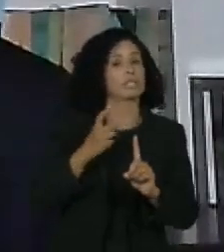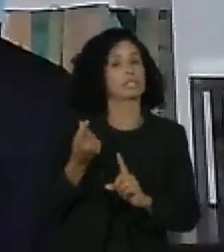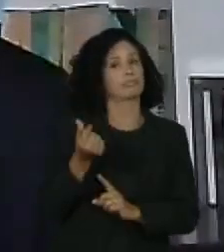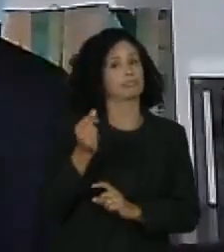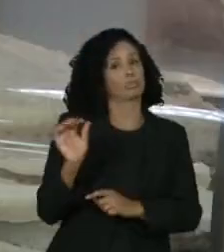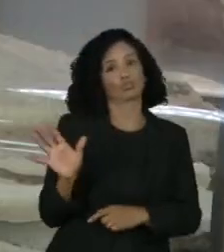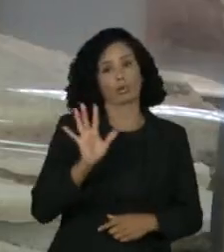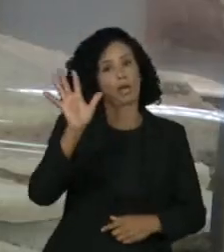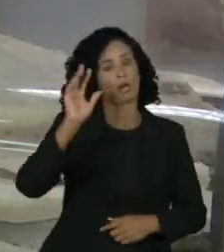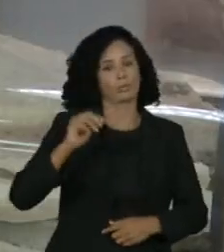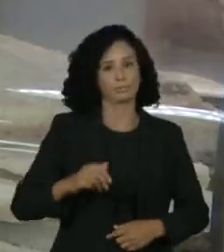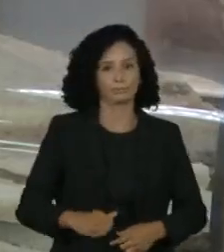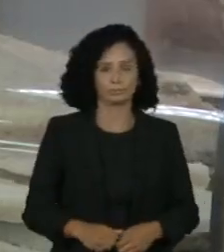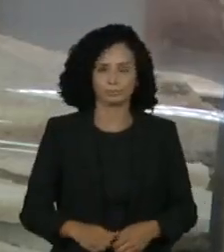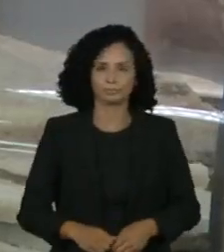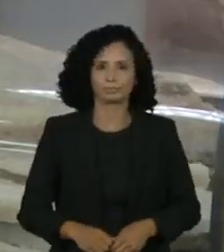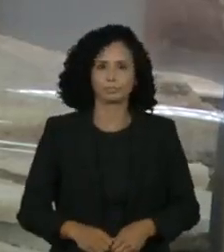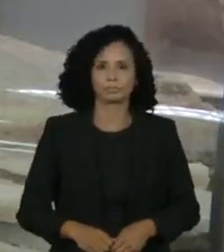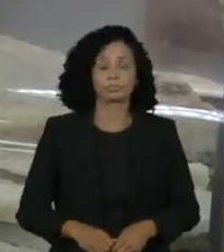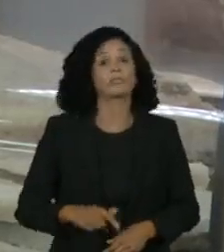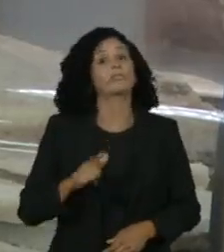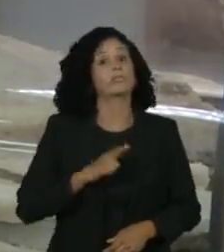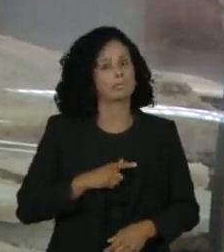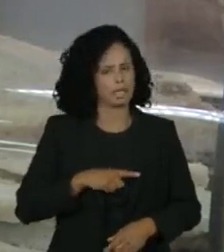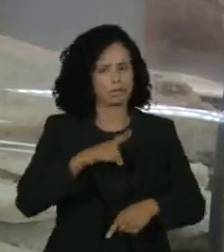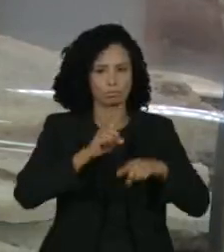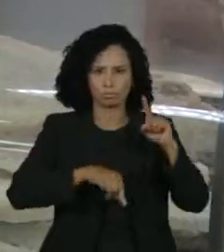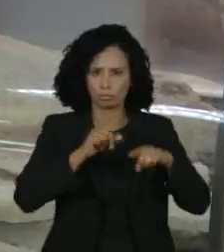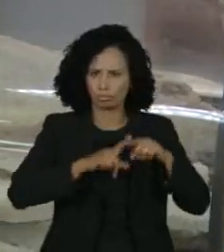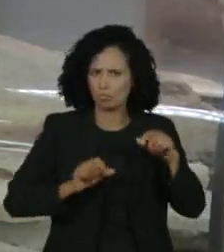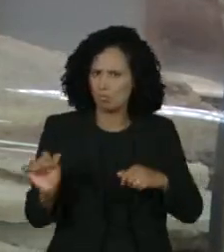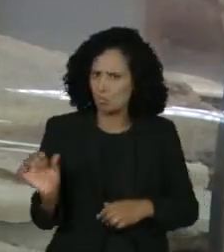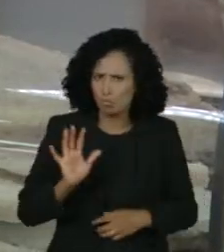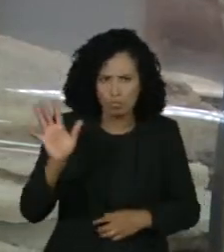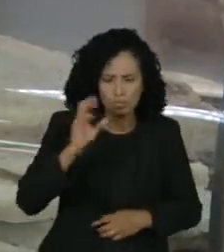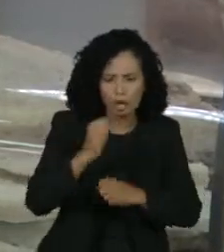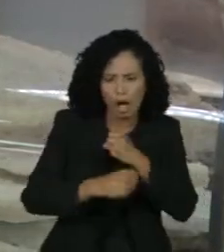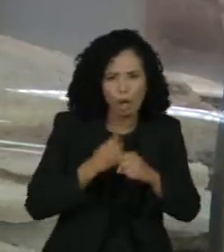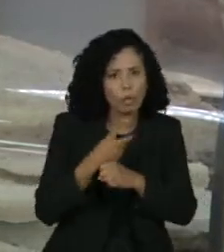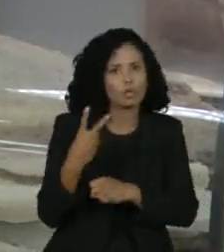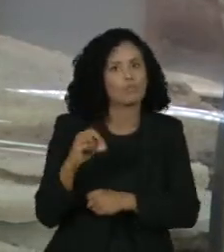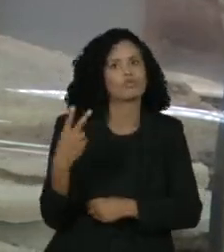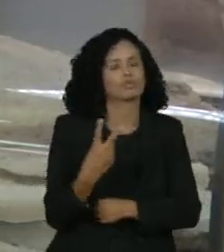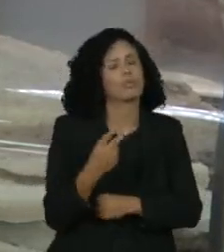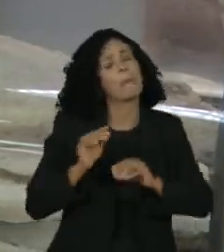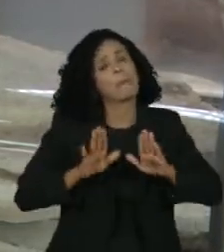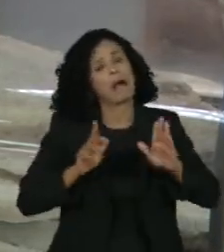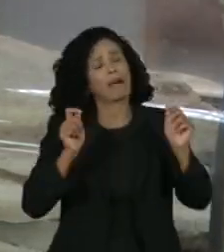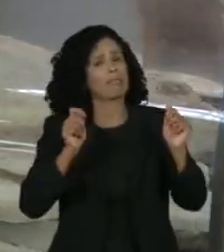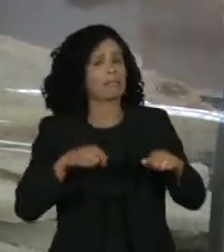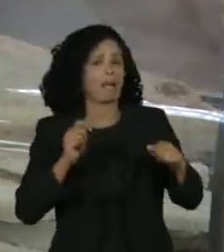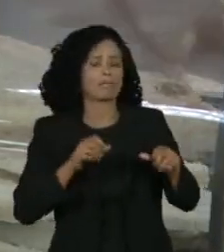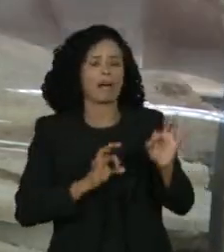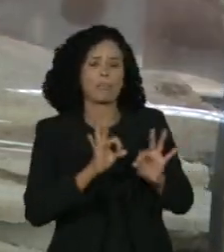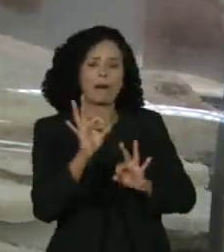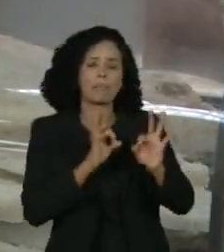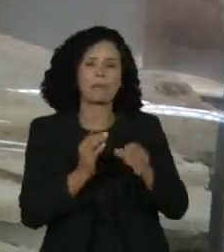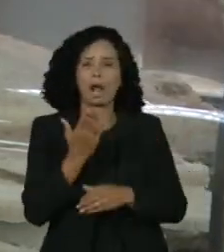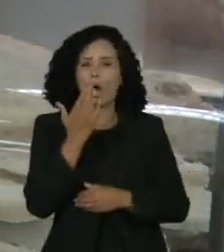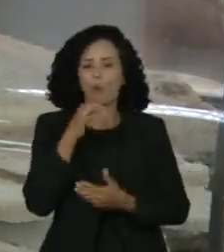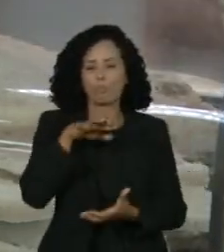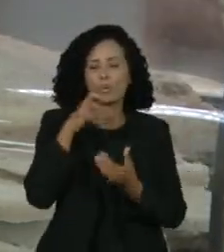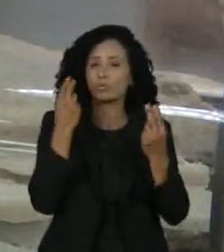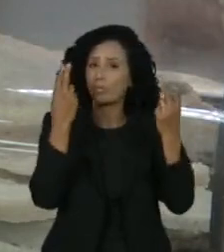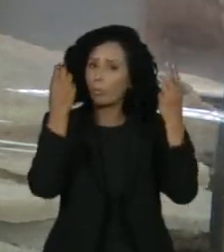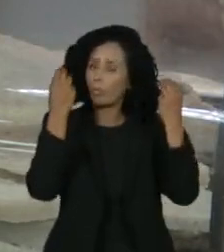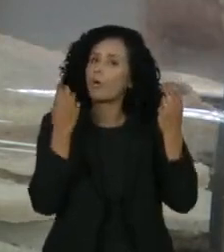praticados na prateleira. Apesar dos itens estarem mais caros este ano, ainda assim é possível fazer um almoço de Páscoa mais em conta. Mas é bom ter atenção,